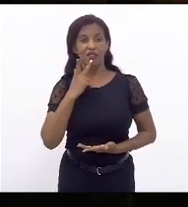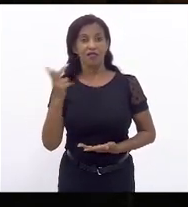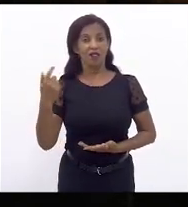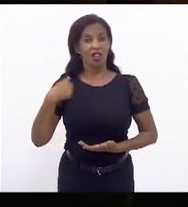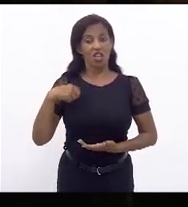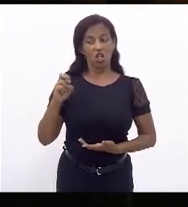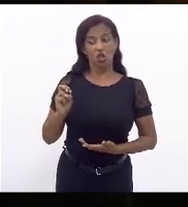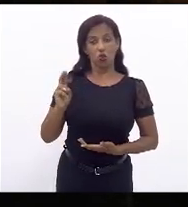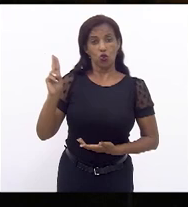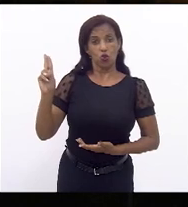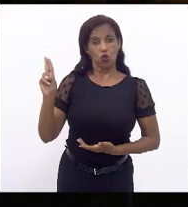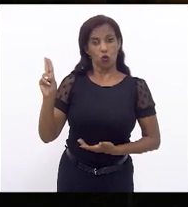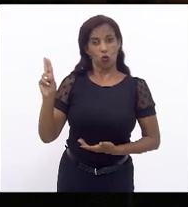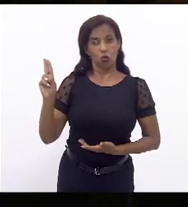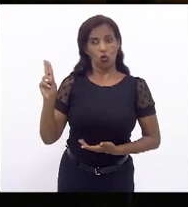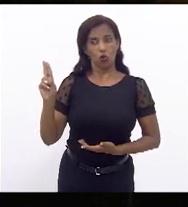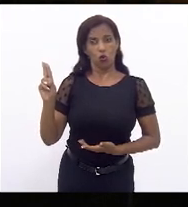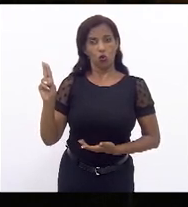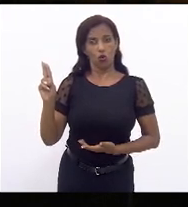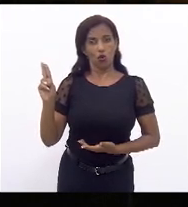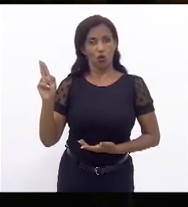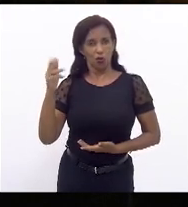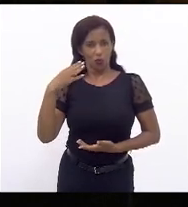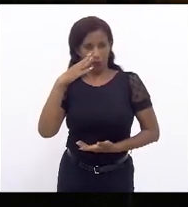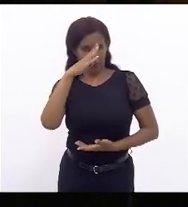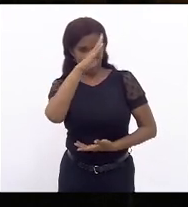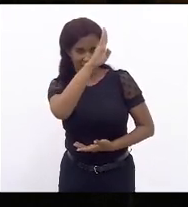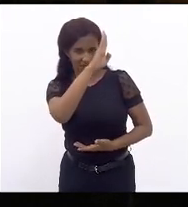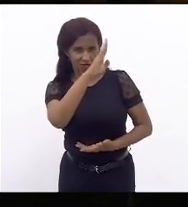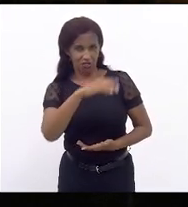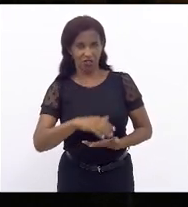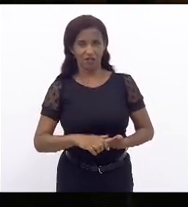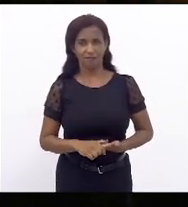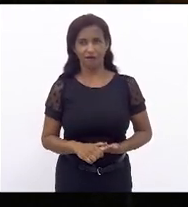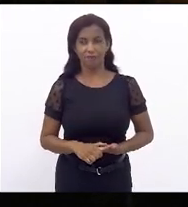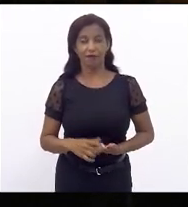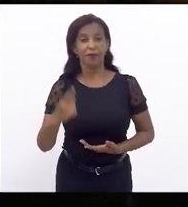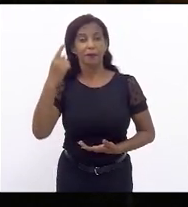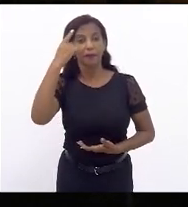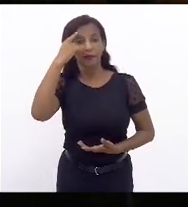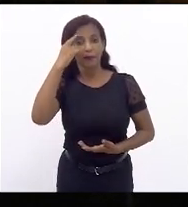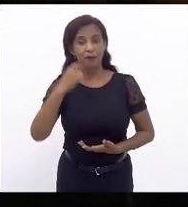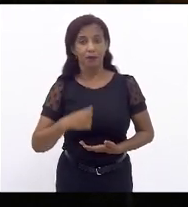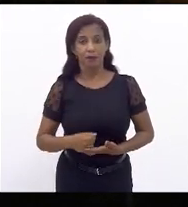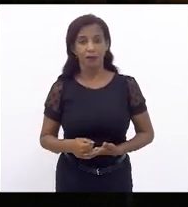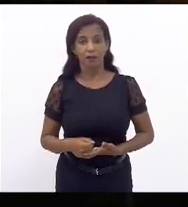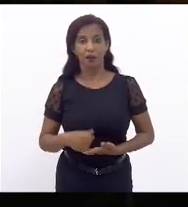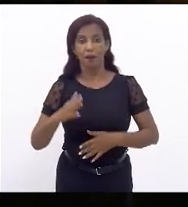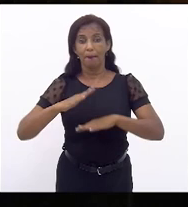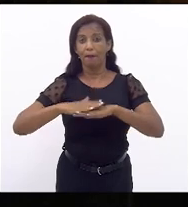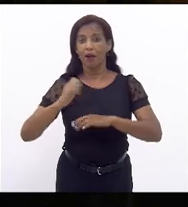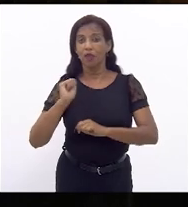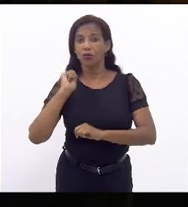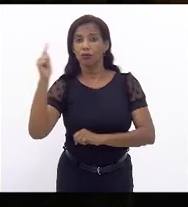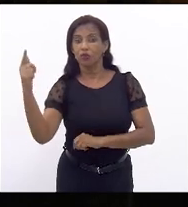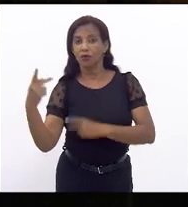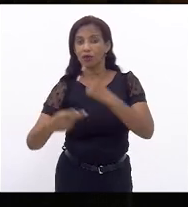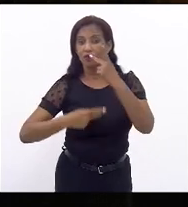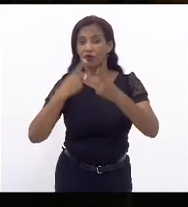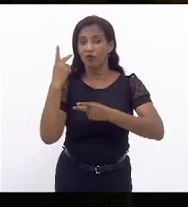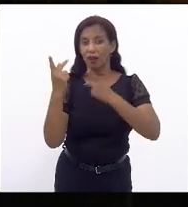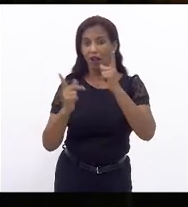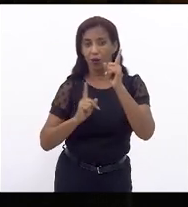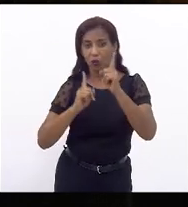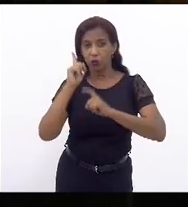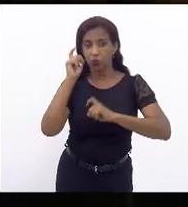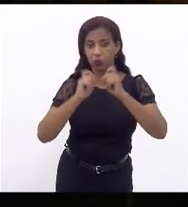eu sou o candidato do presidente Jair Bolsonaro, primeiro, mais do que falar, são